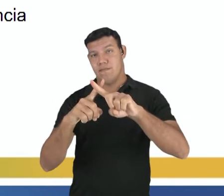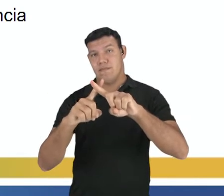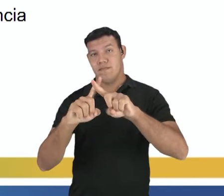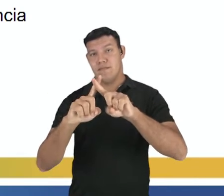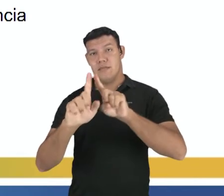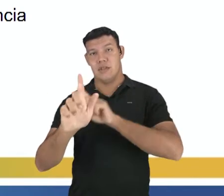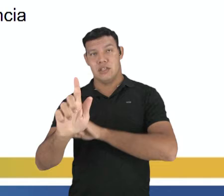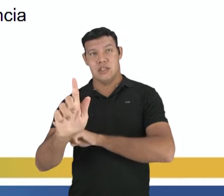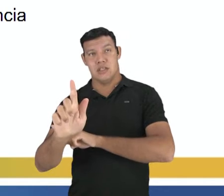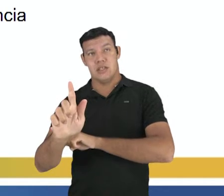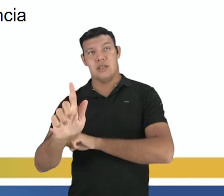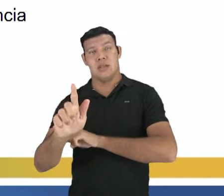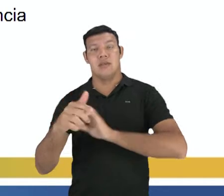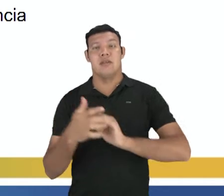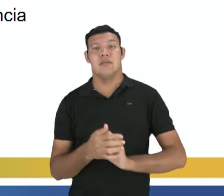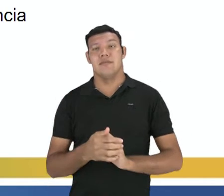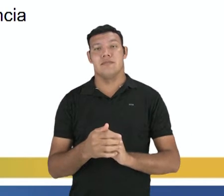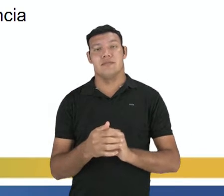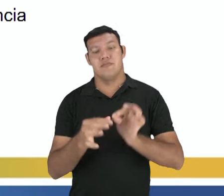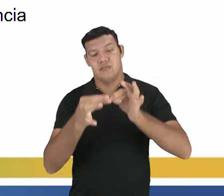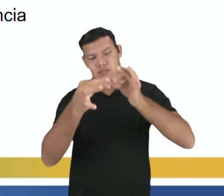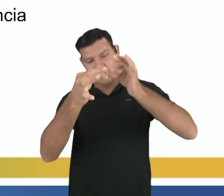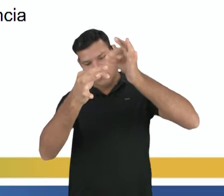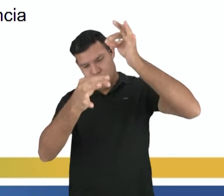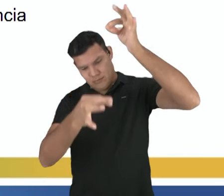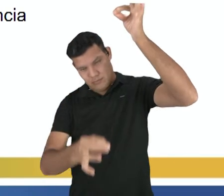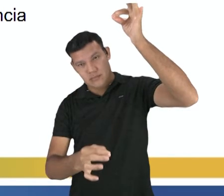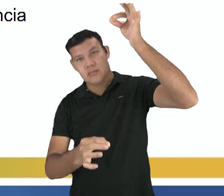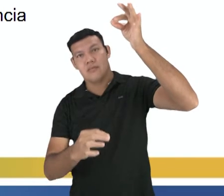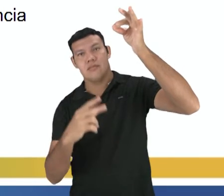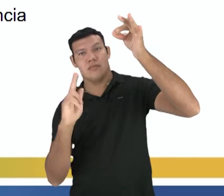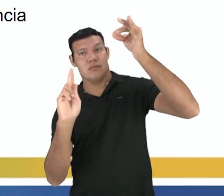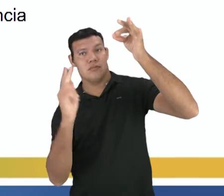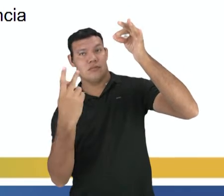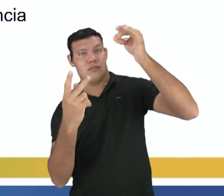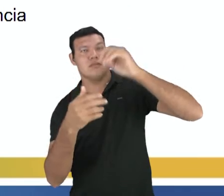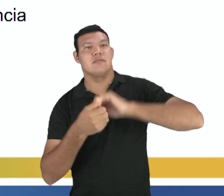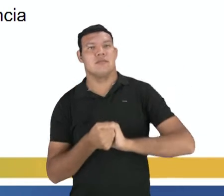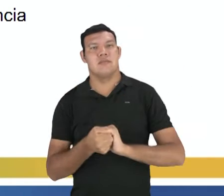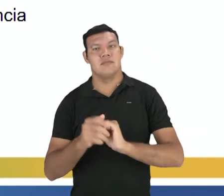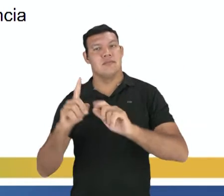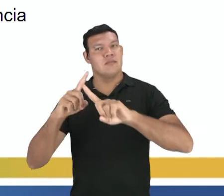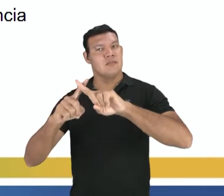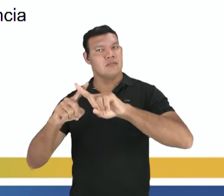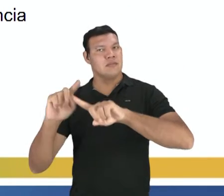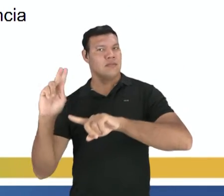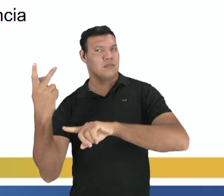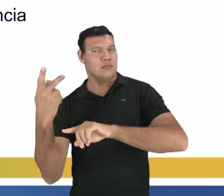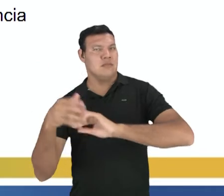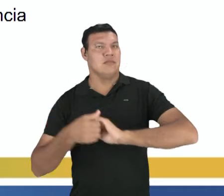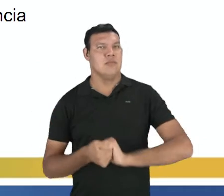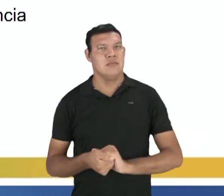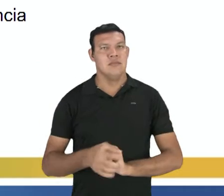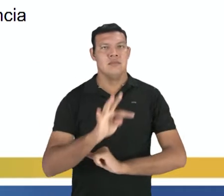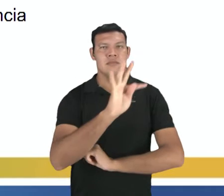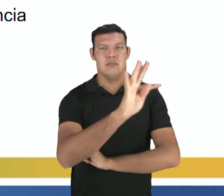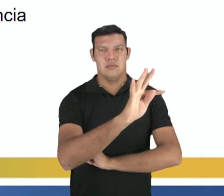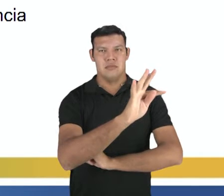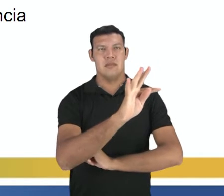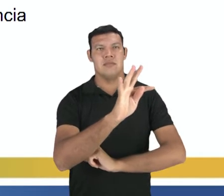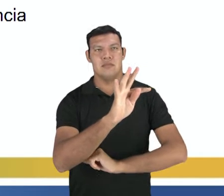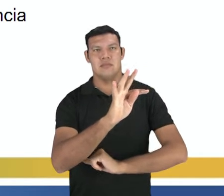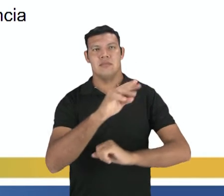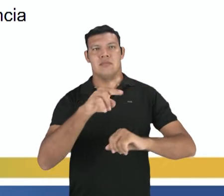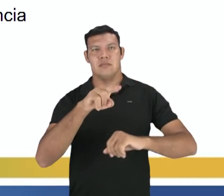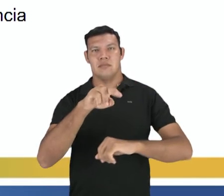gravidade o locamento é a altura h Então você coloca a então o trabalho da força peso